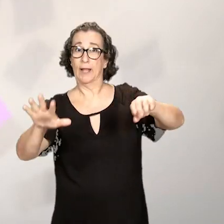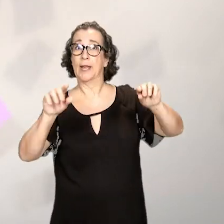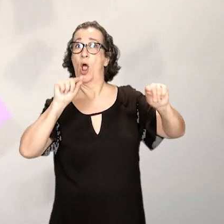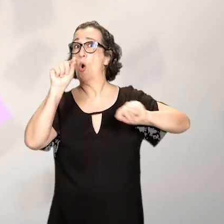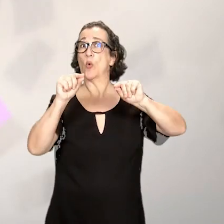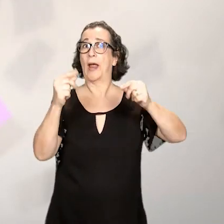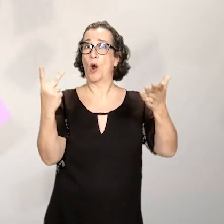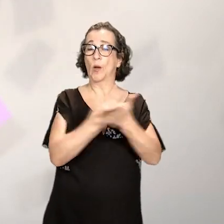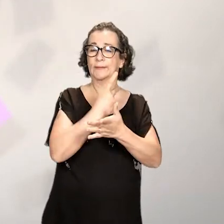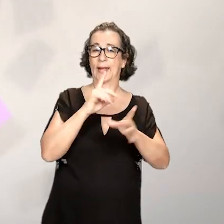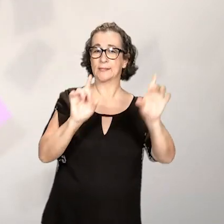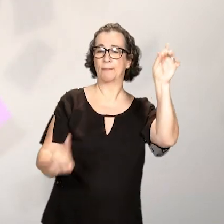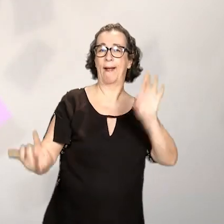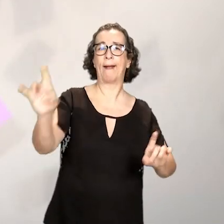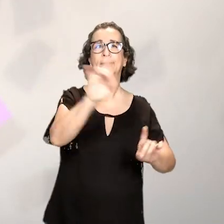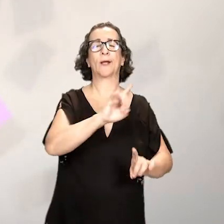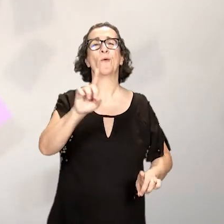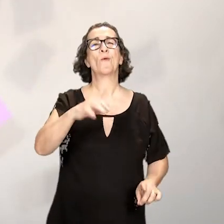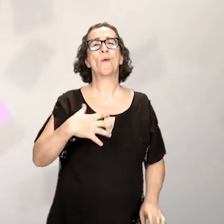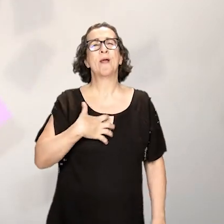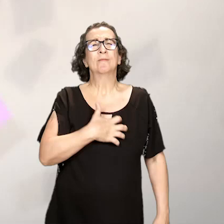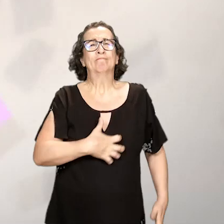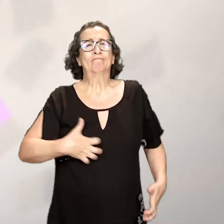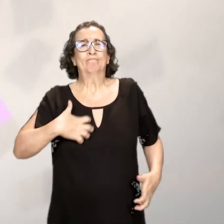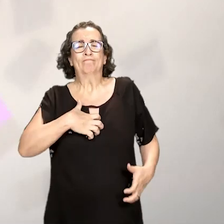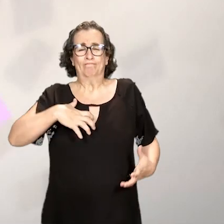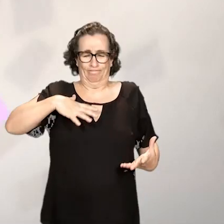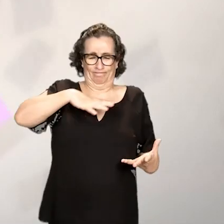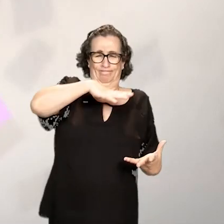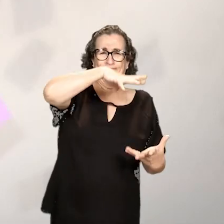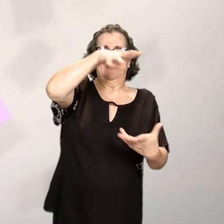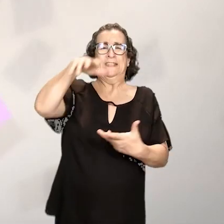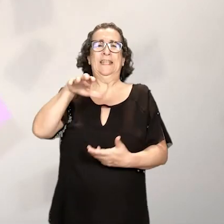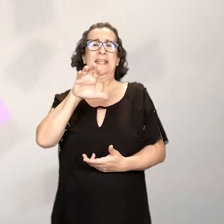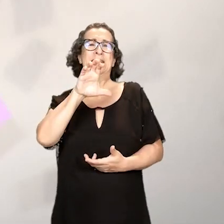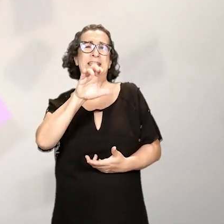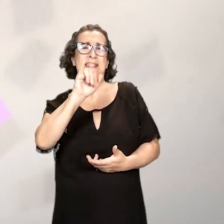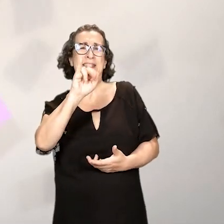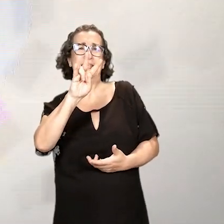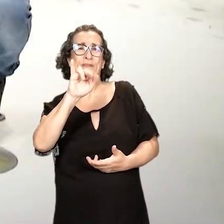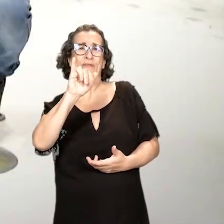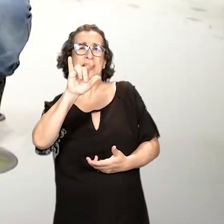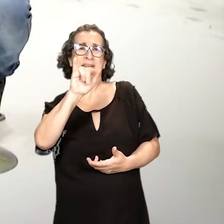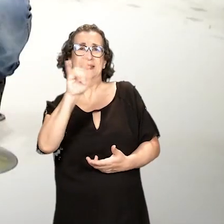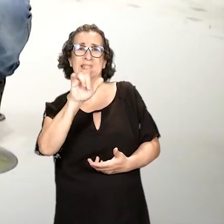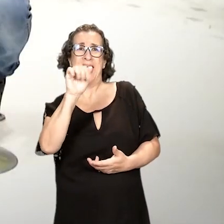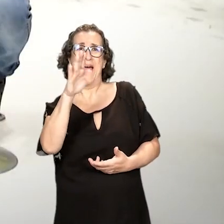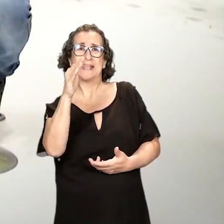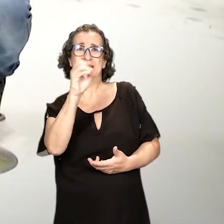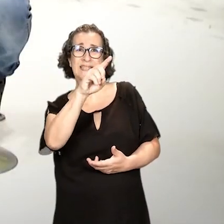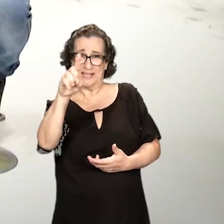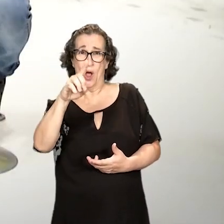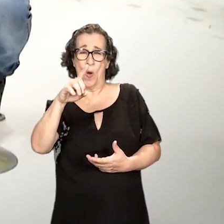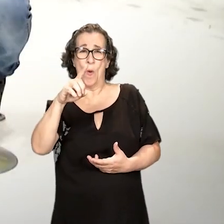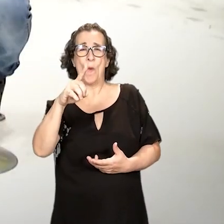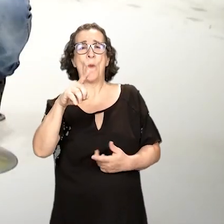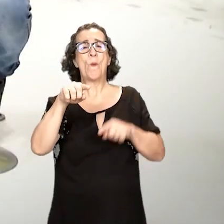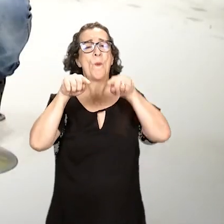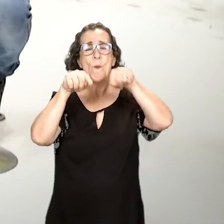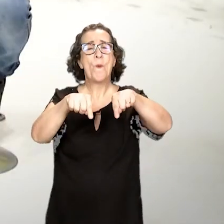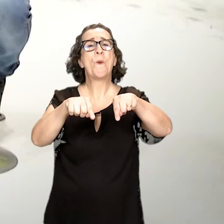é a ideia que ele traz um mal-estar da civilização só dele para sensibilização ele fala em na